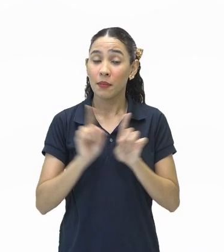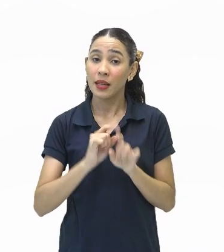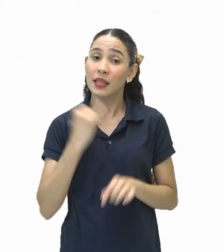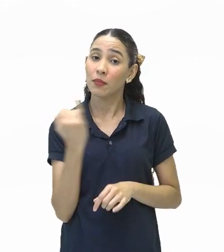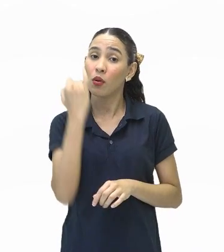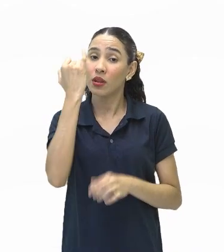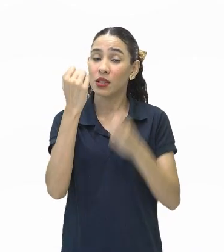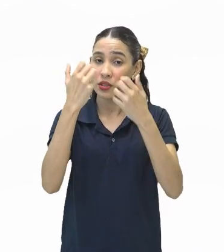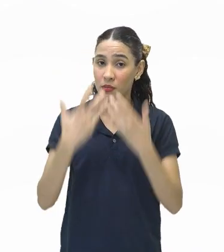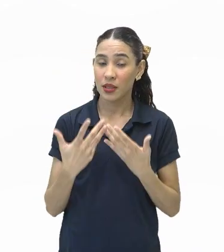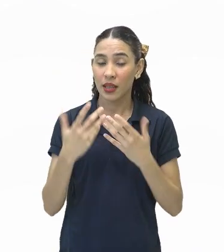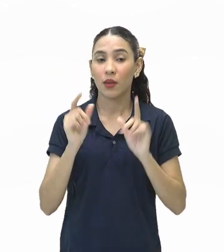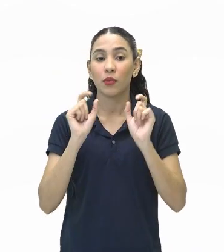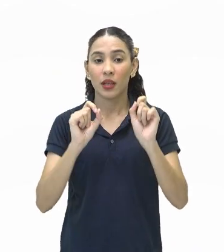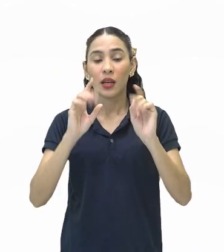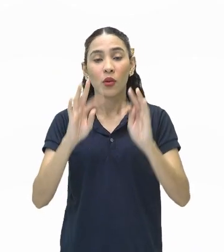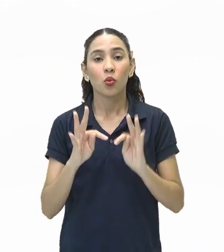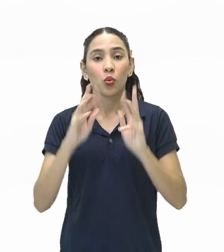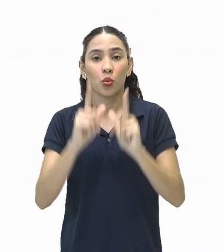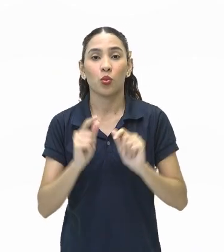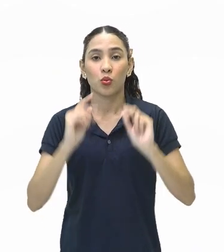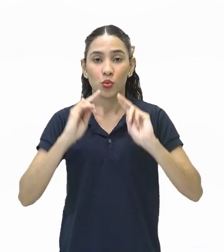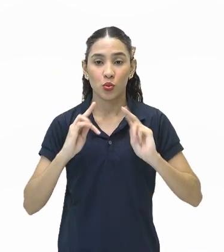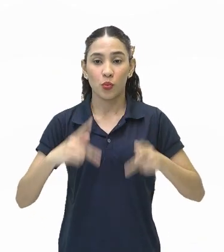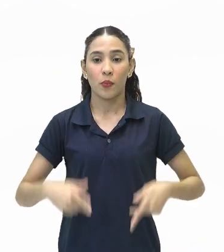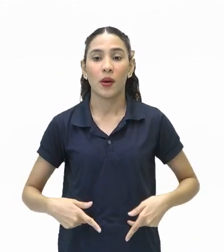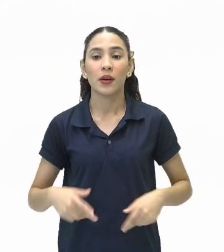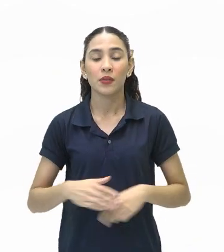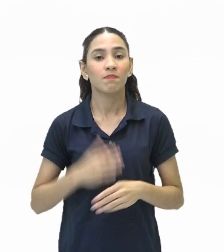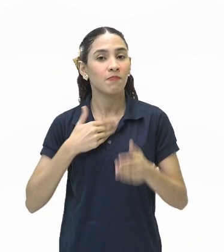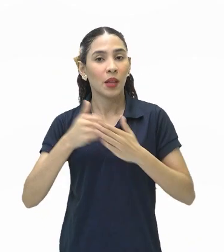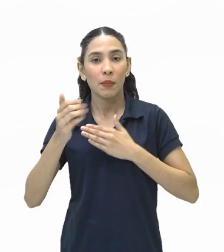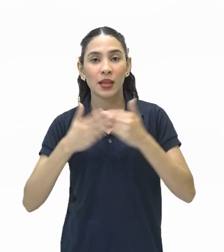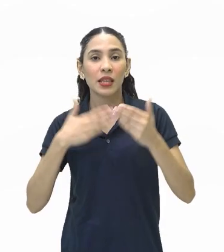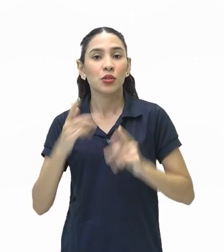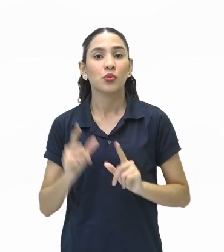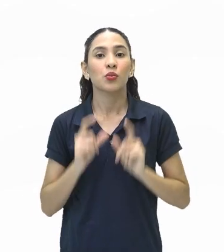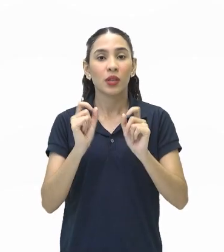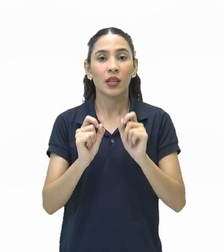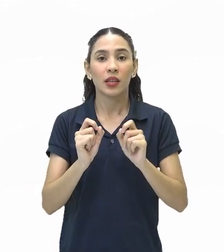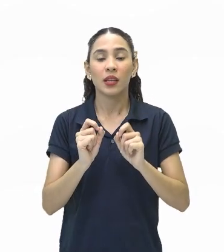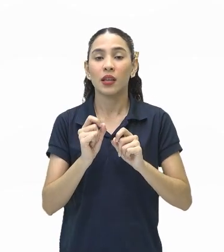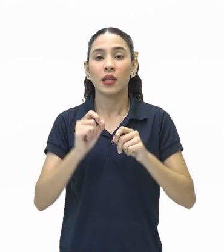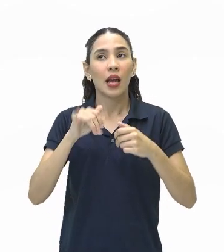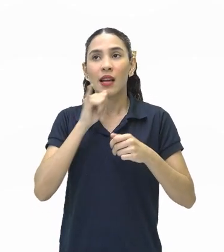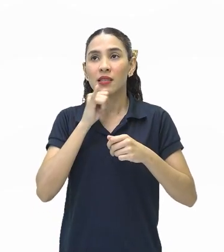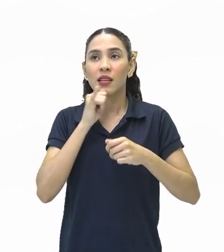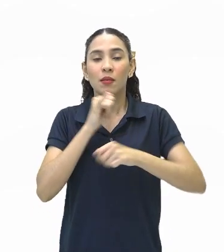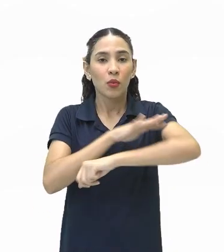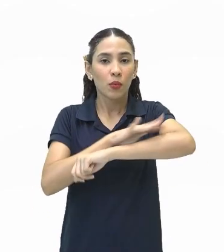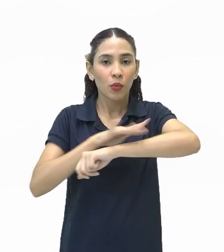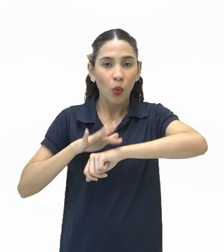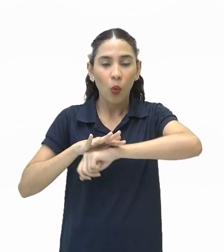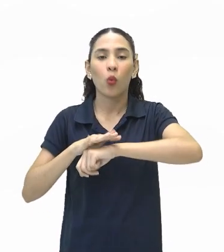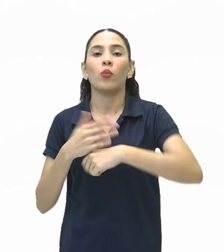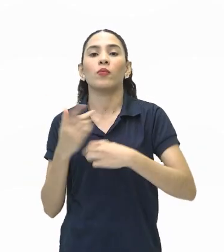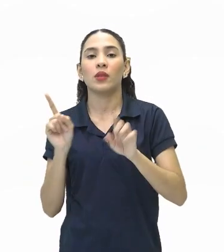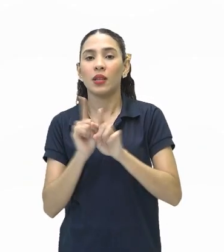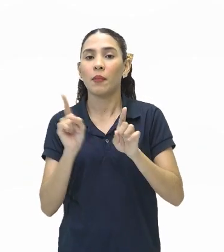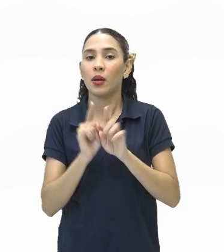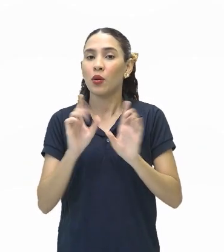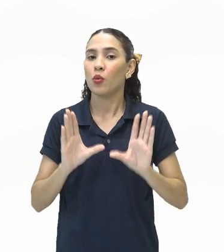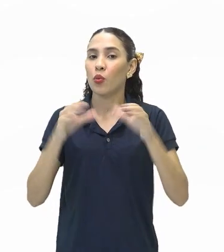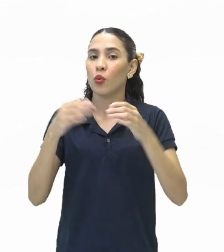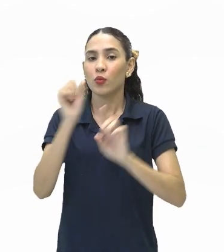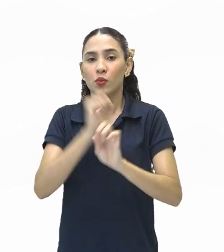aqui que todos os seres humanos, independente de raça, cor,